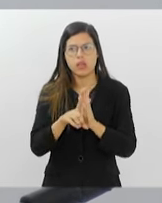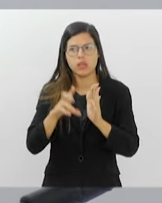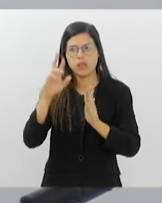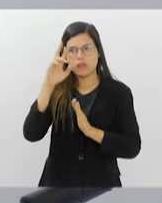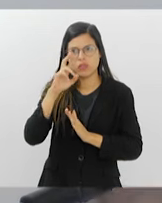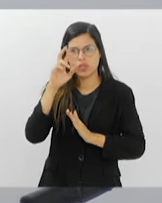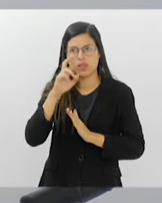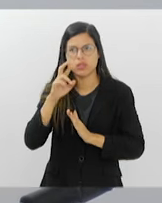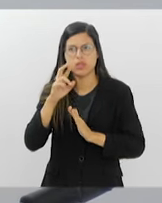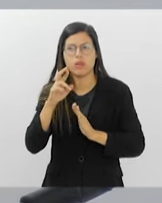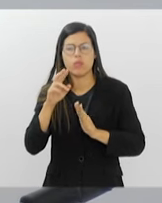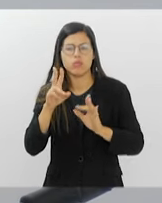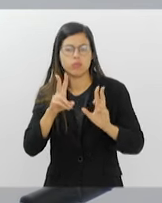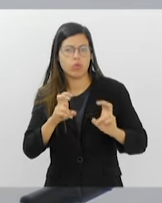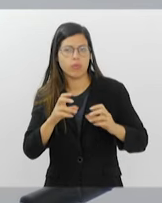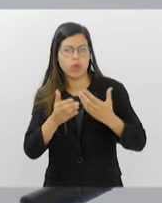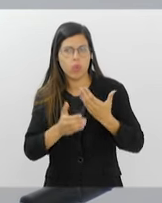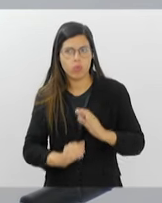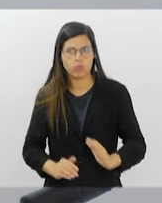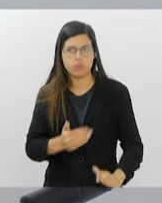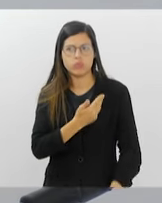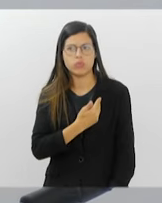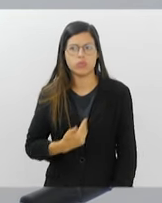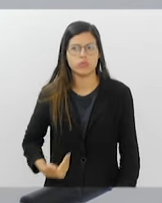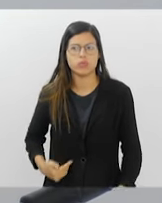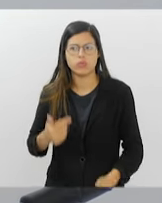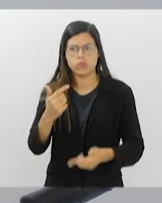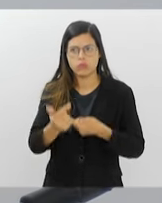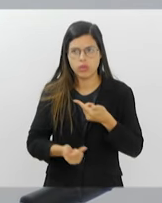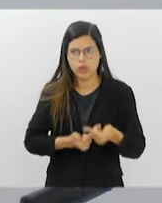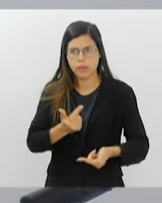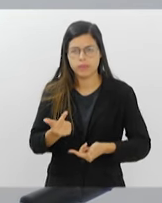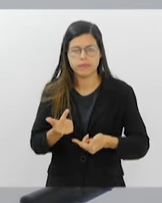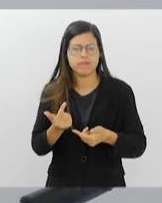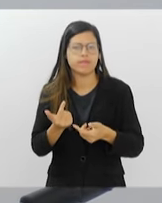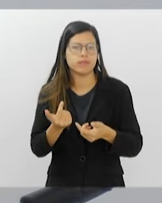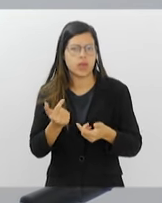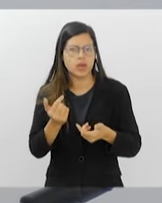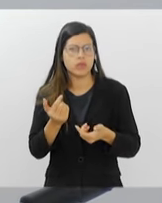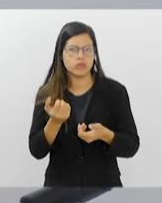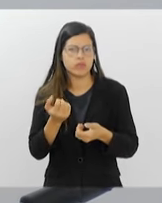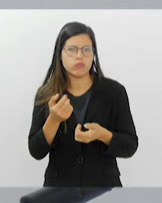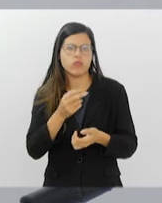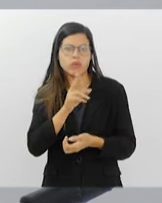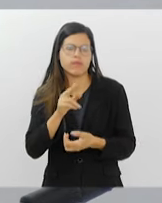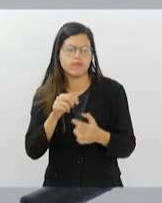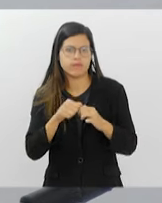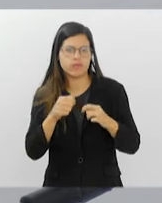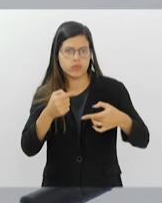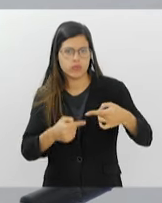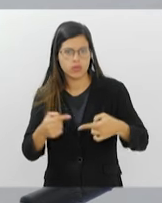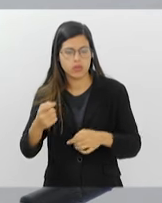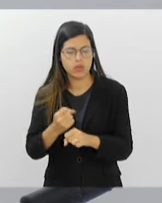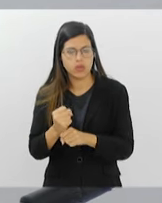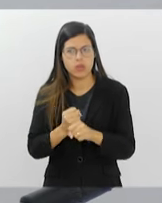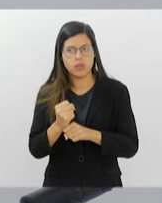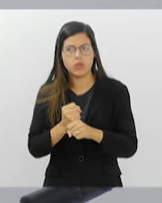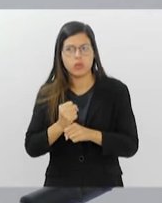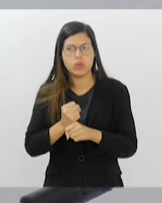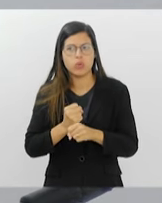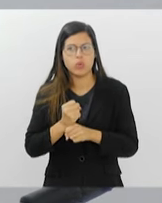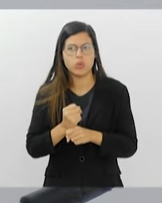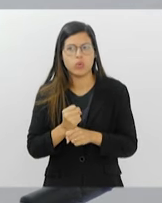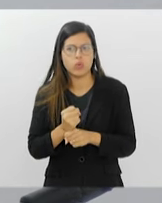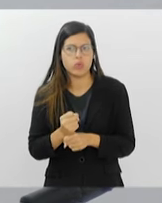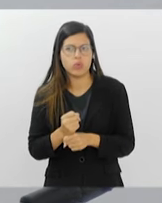concurso público foi é algo que foi trabalhado durante alguns anos com o comando de vossa excelência E infelizmente de forma abrupta e pela